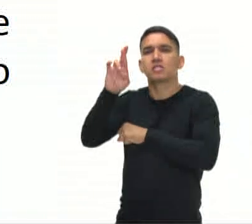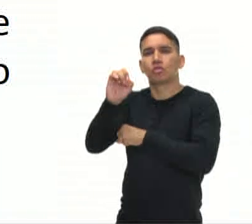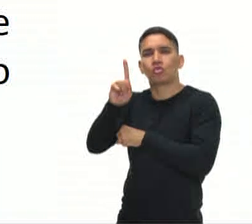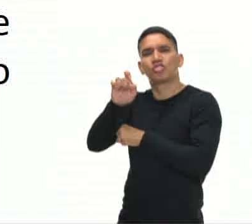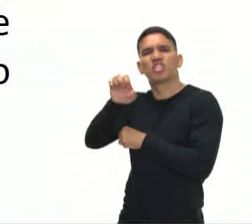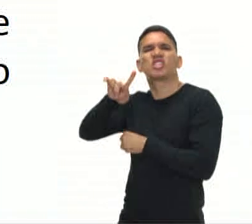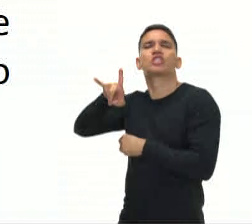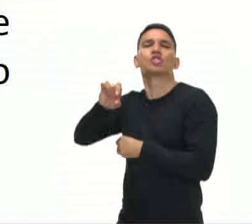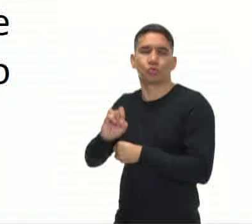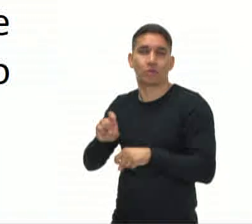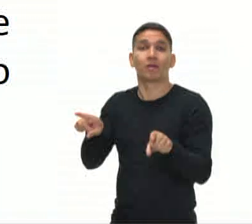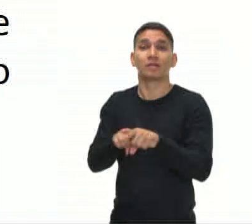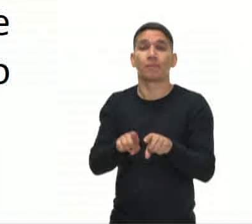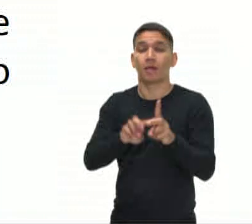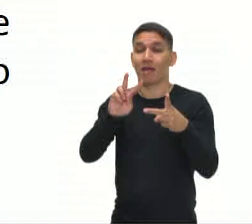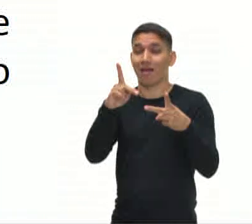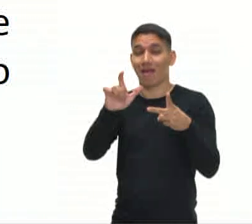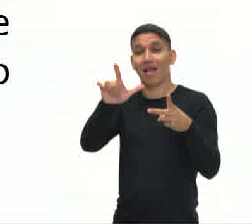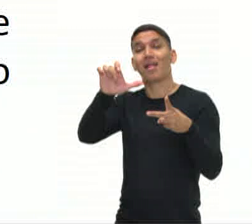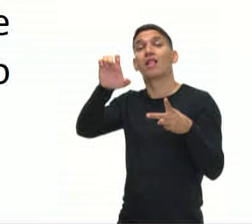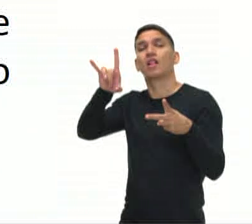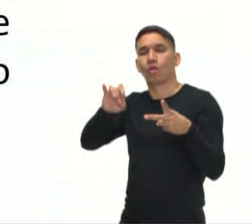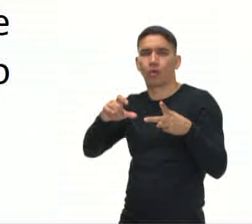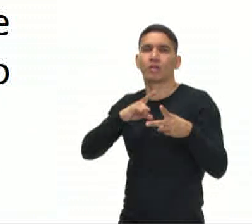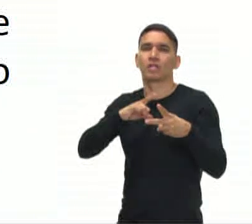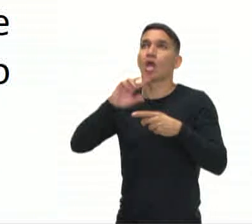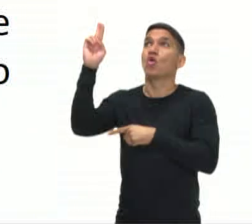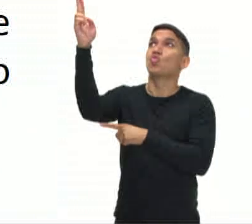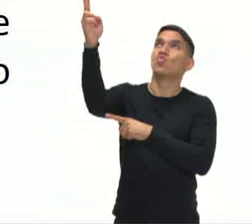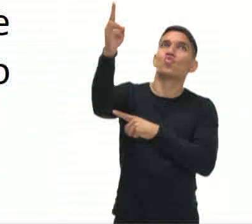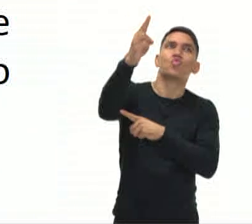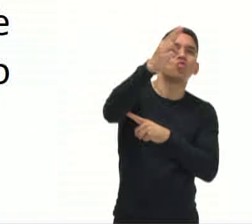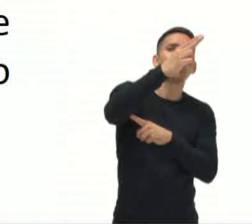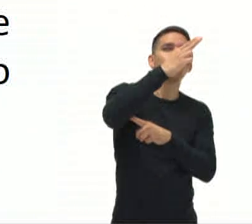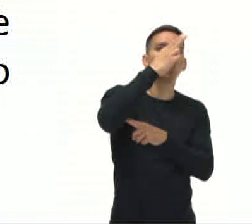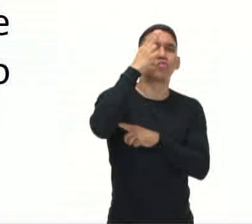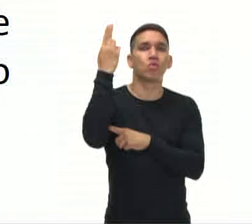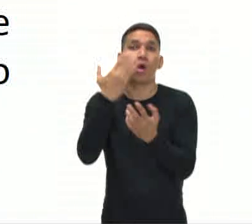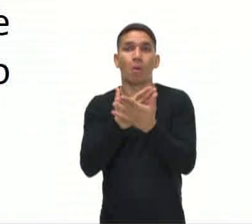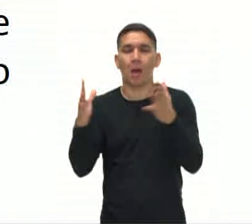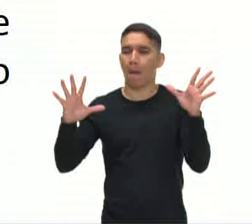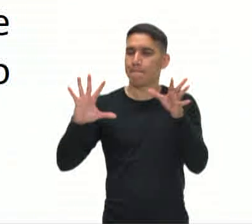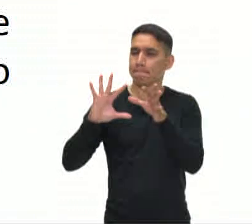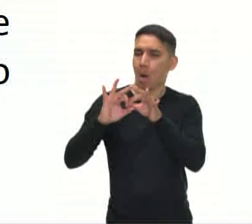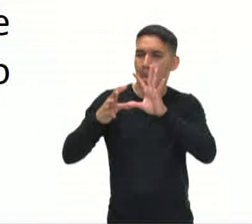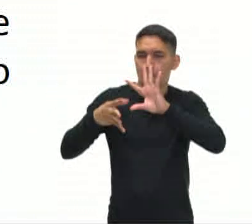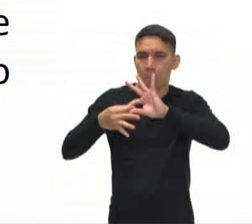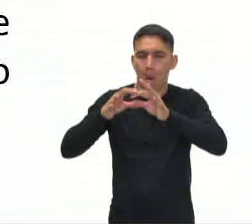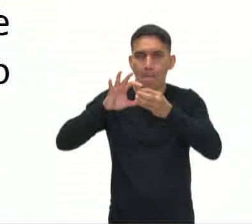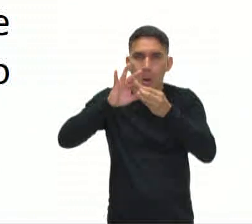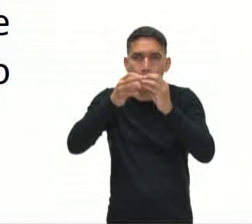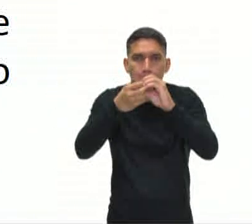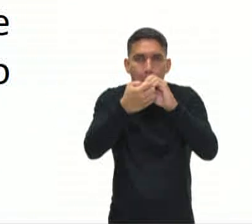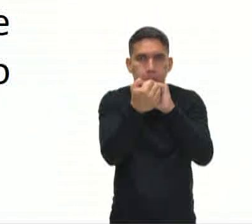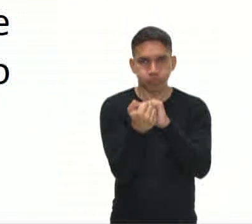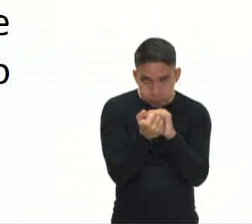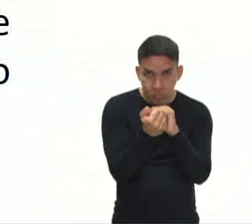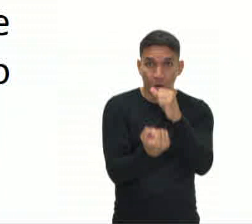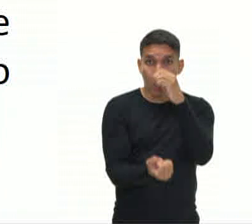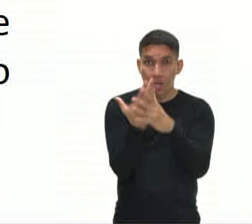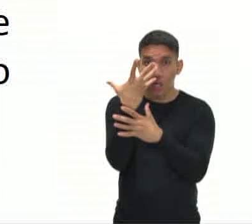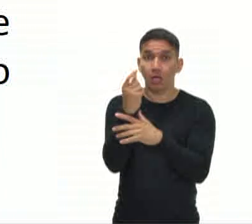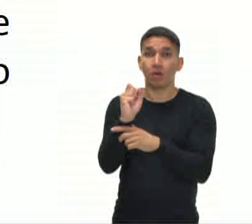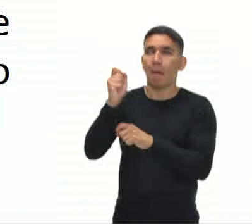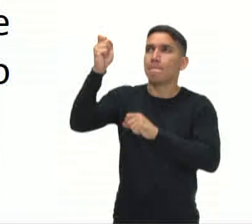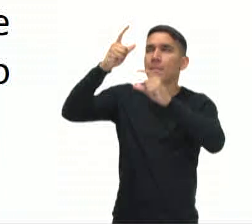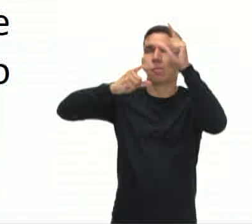hélio dispersas no cosmos foram se adensando e originando as estrelas. Devido à alta temperatura, essas